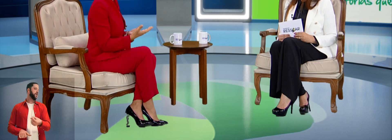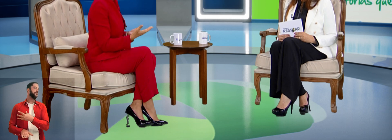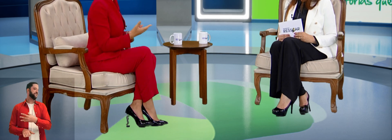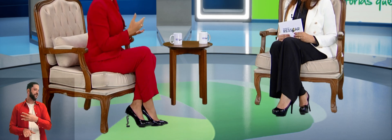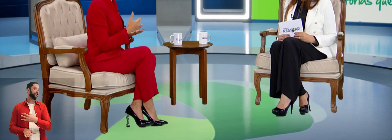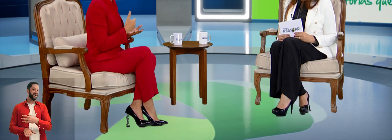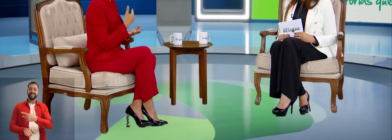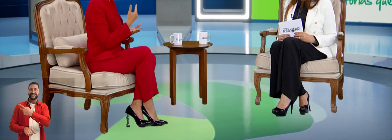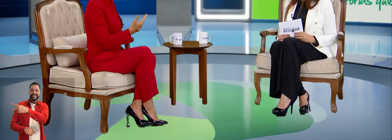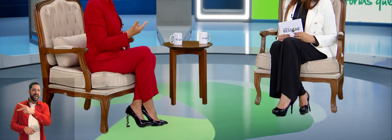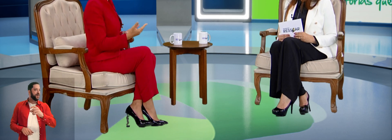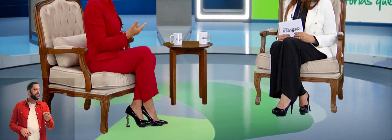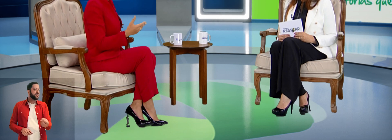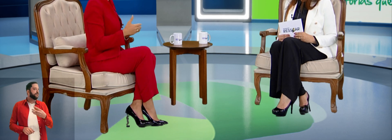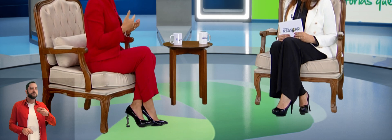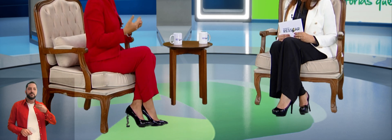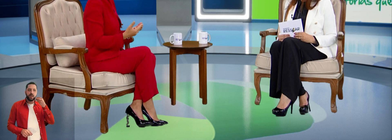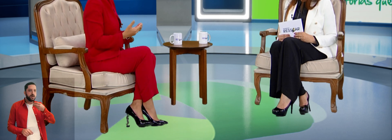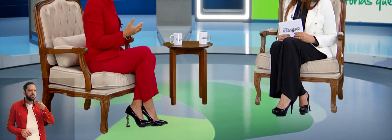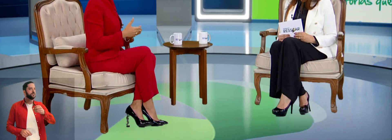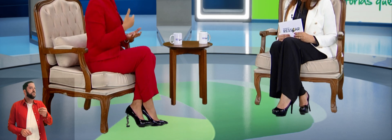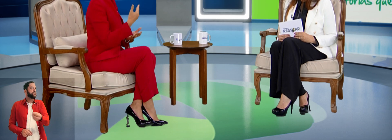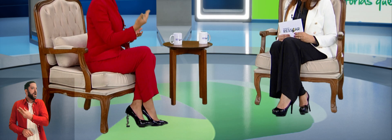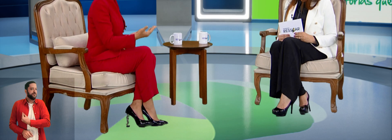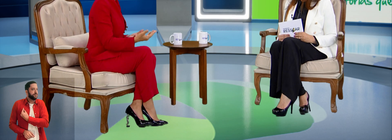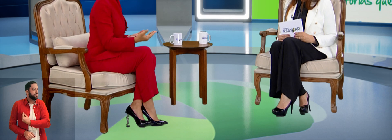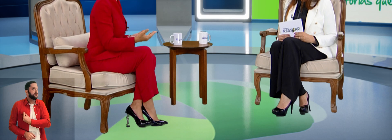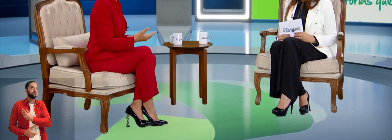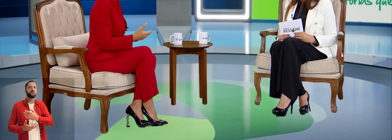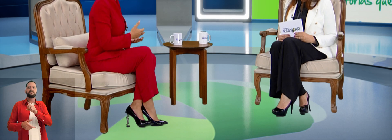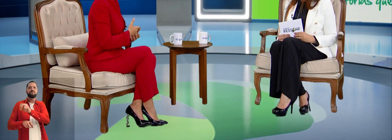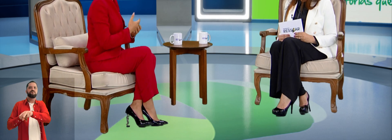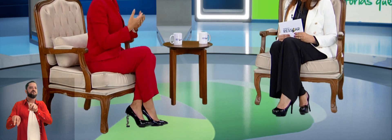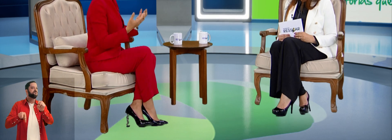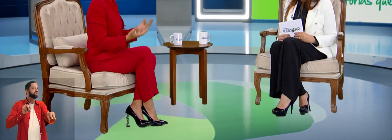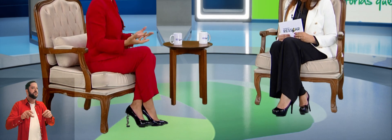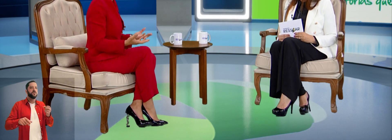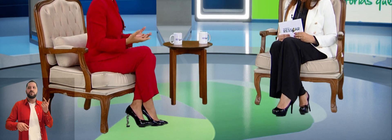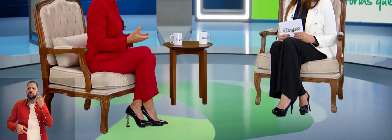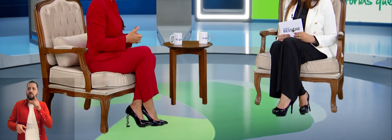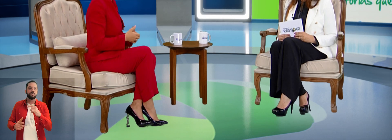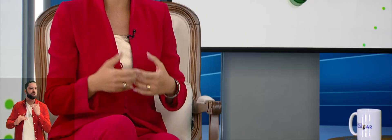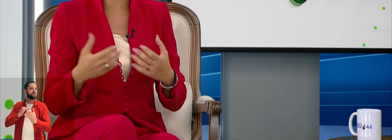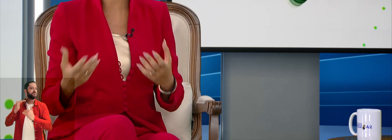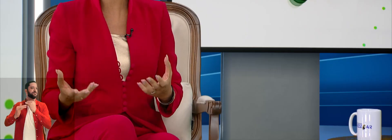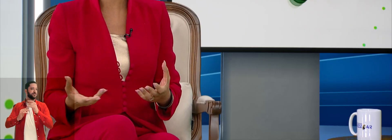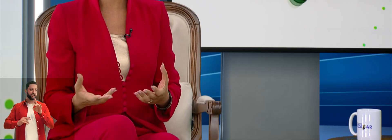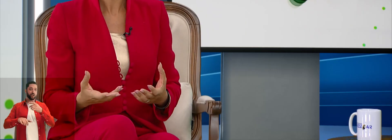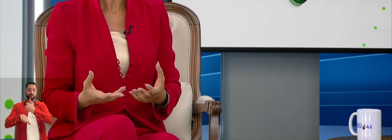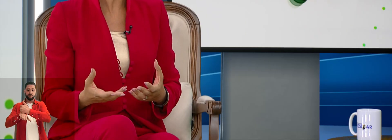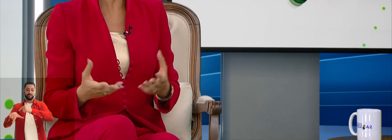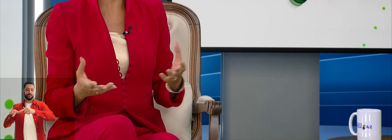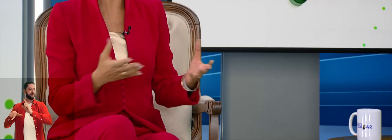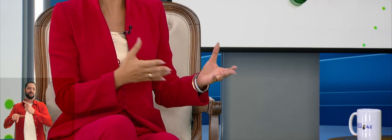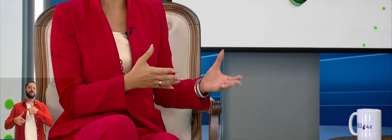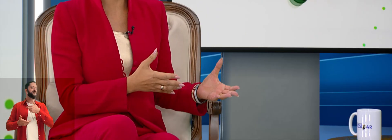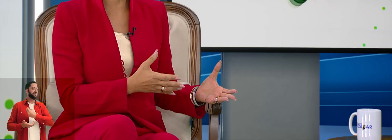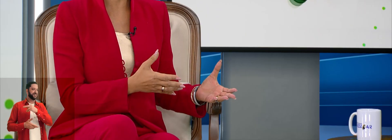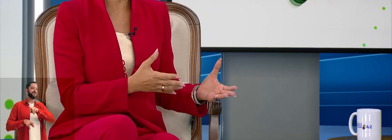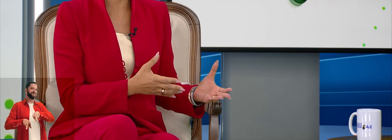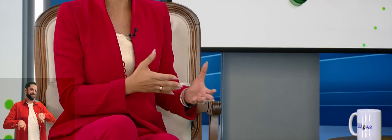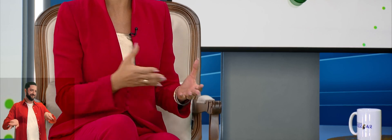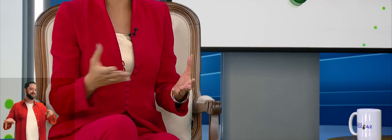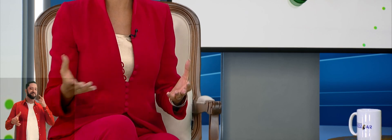novo sobre a vida e esse posicionamento novo leva a novas experiências, a novas vivências, a novas conquistas, não só na